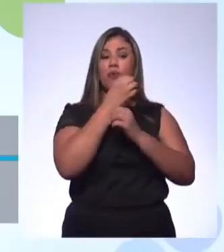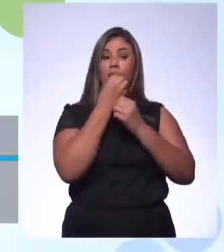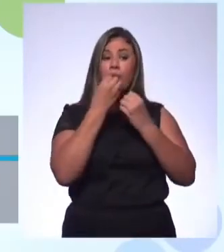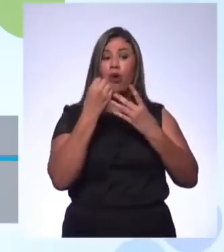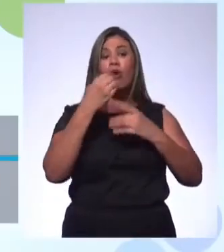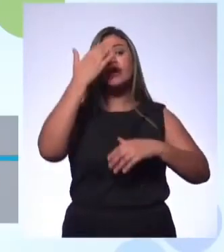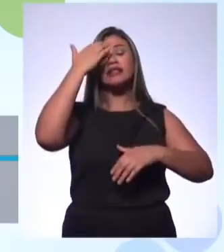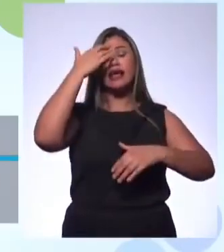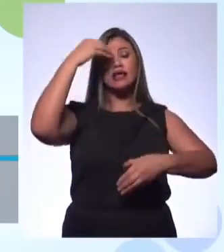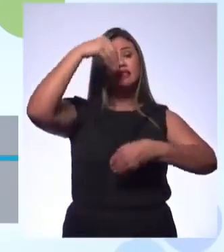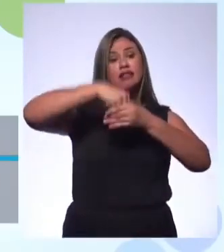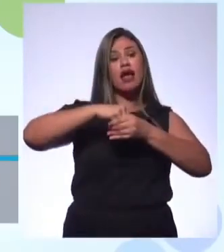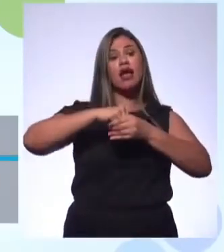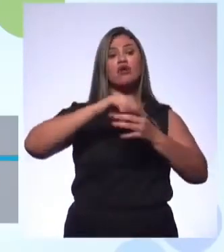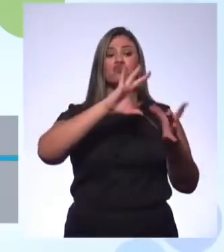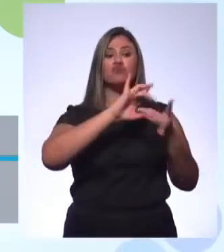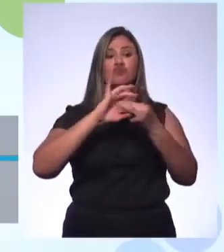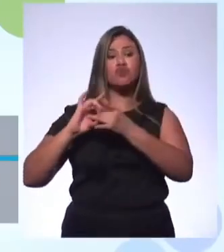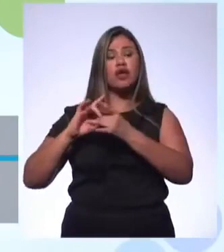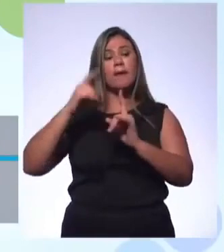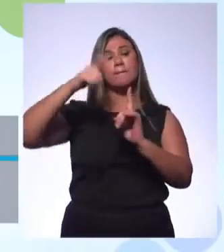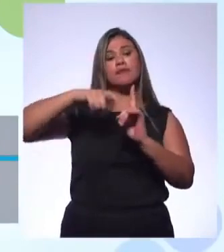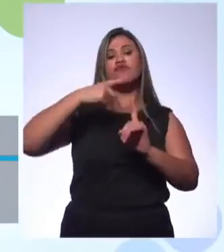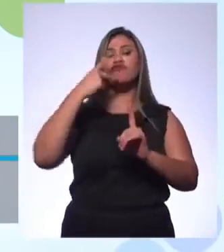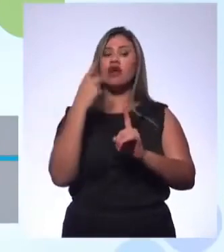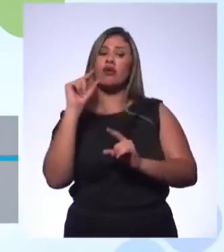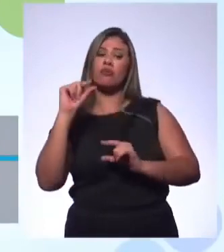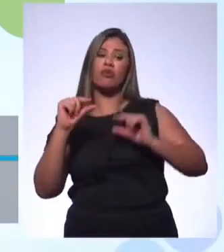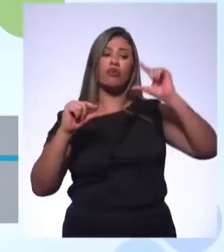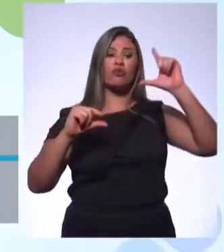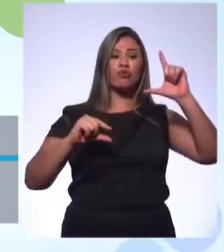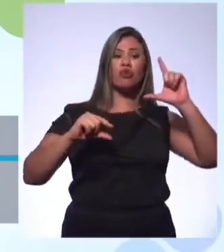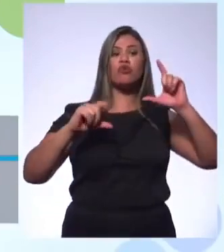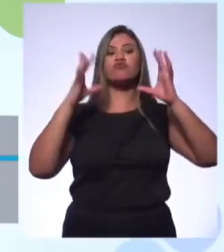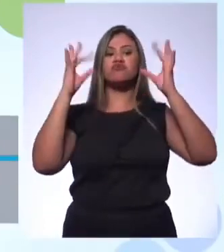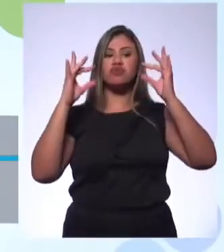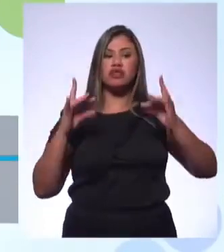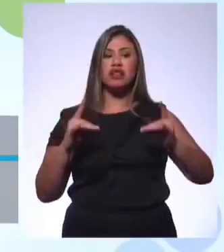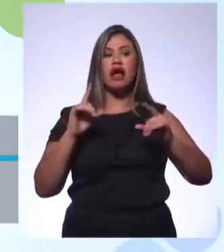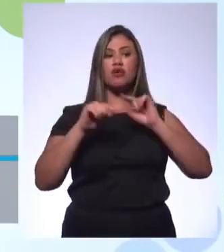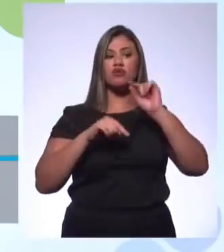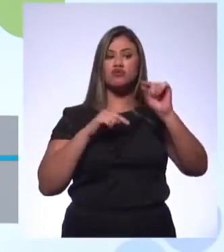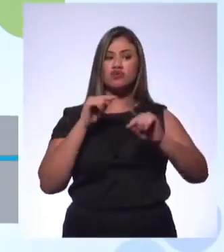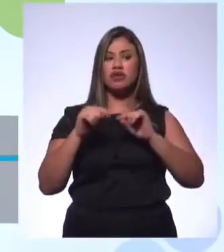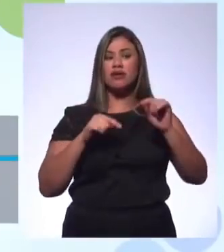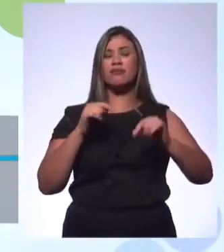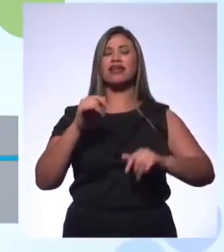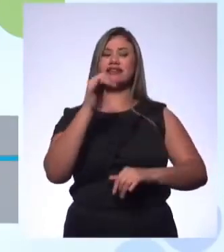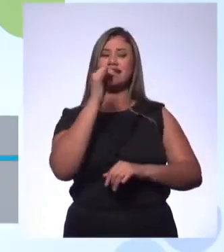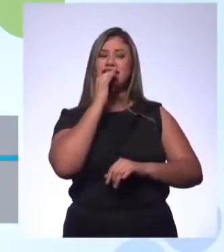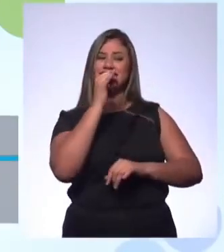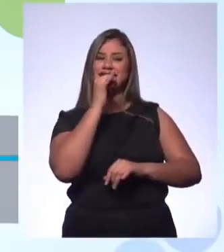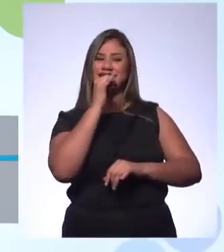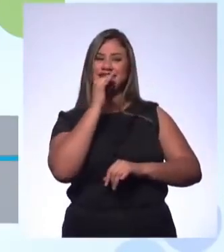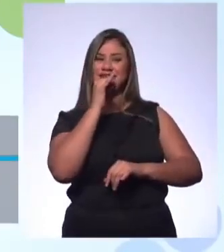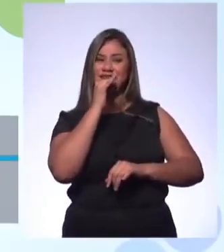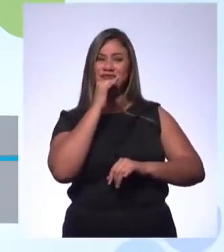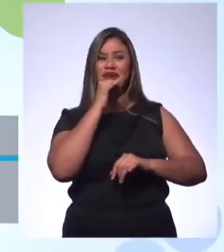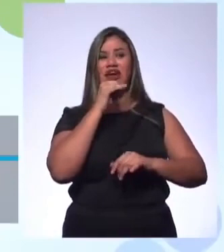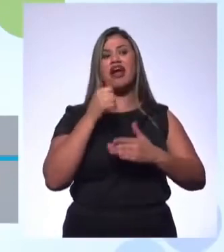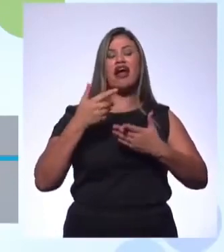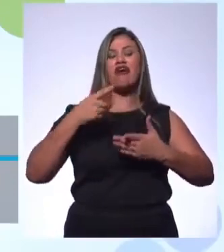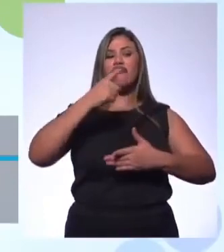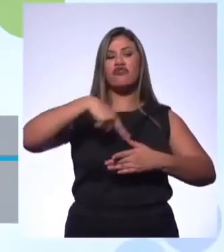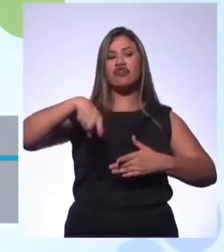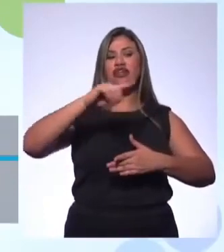entenda a função do personagem, falar pouco, falar muito, muita descrição. Por exemplo, o que eu falei agora para vocês, não leva vocês